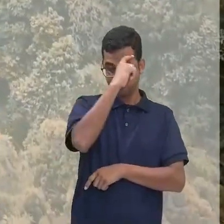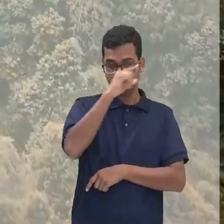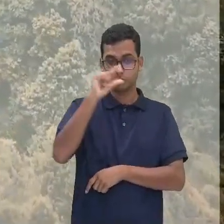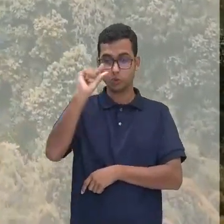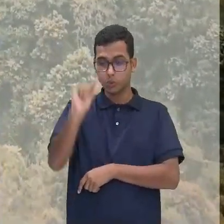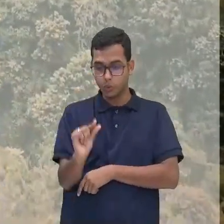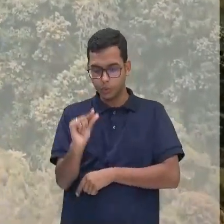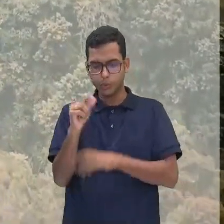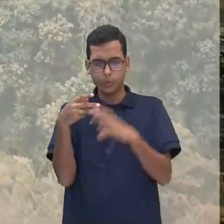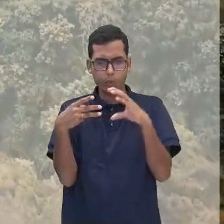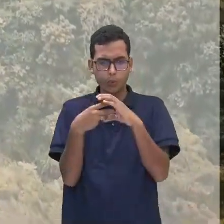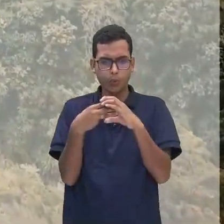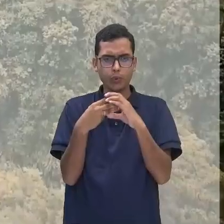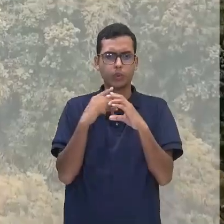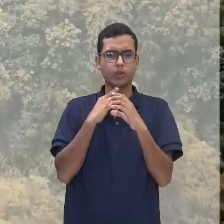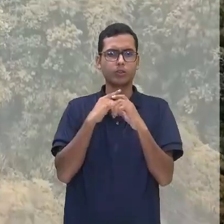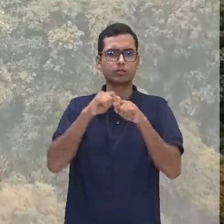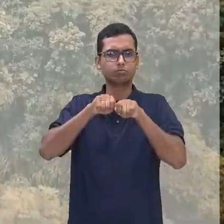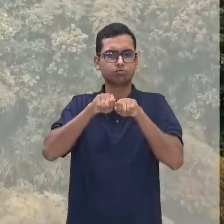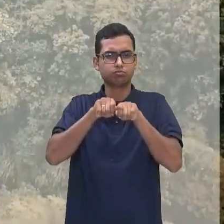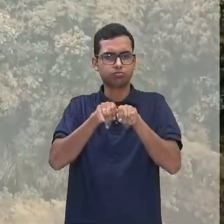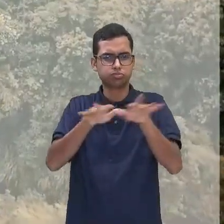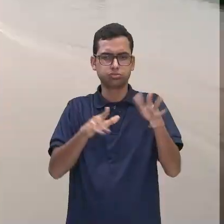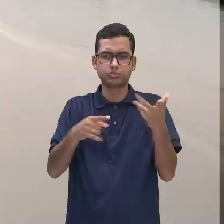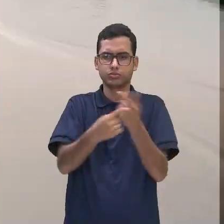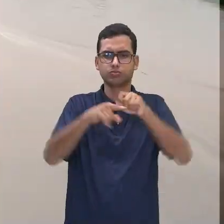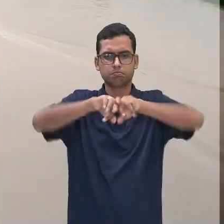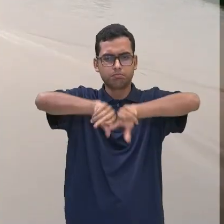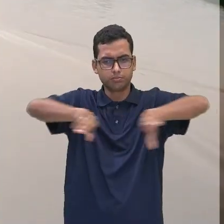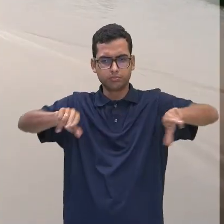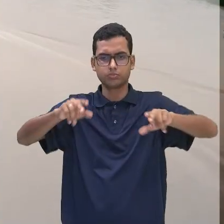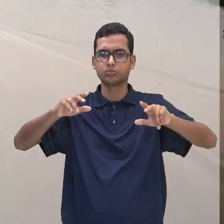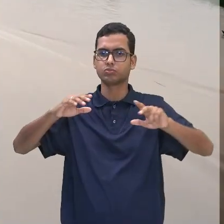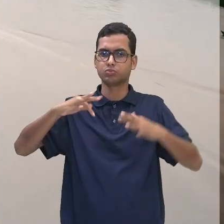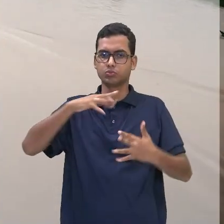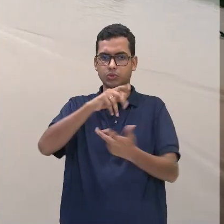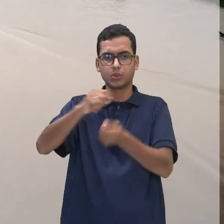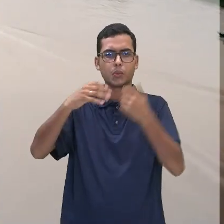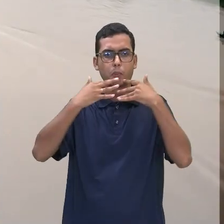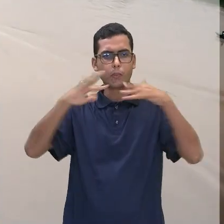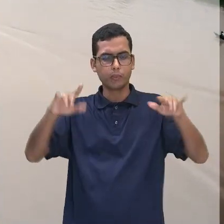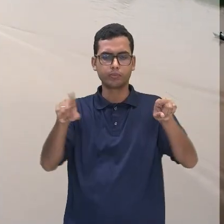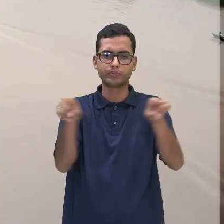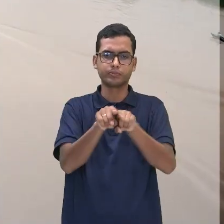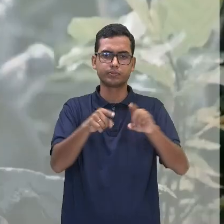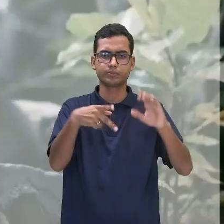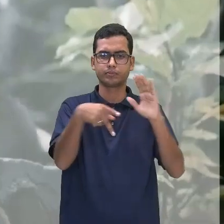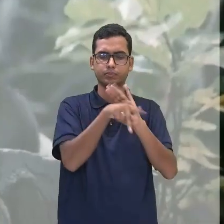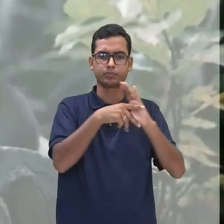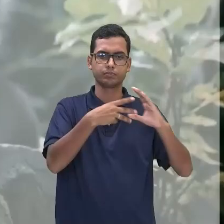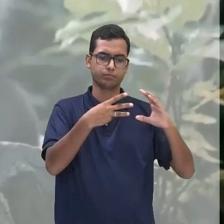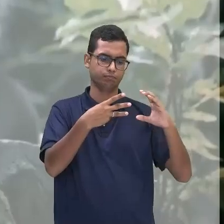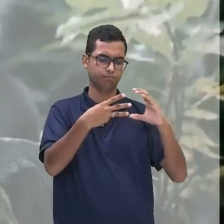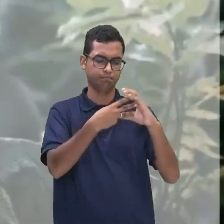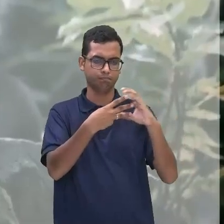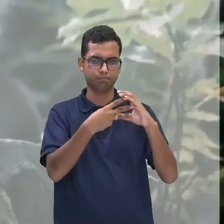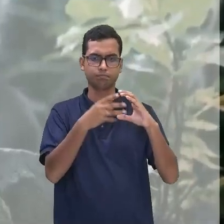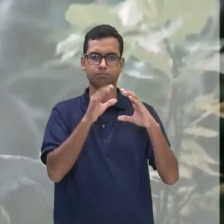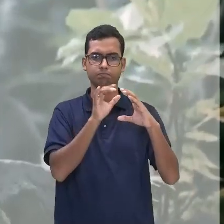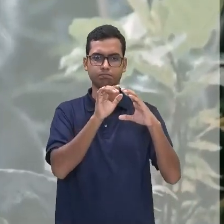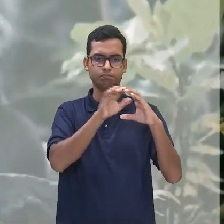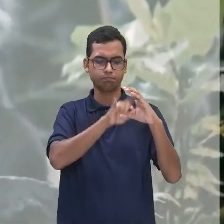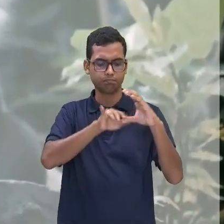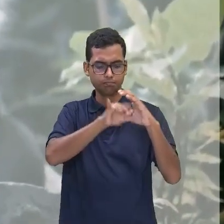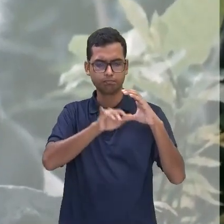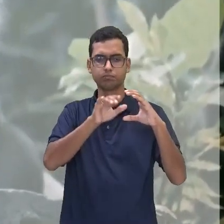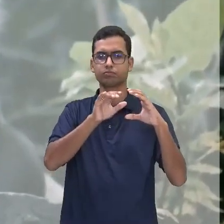surge toda a diversidade do mundo natural. Cada organela, cada molécula, uma sinfonia de